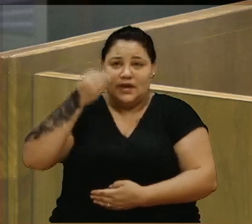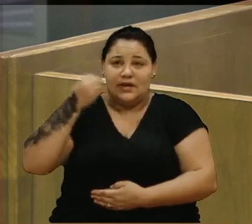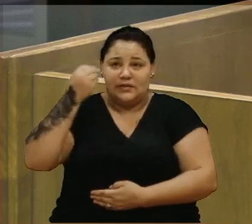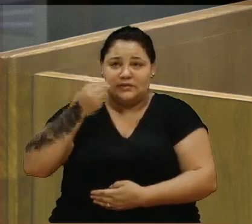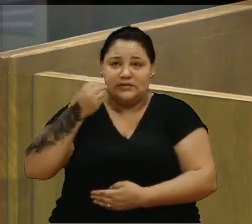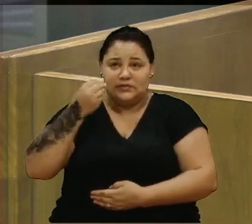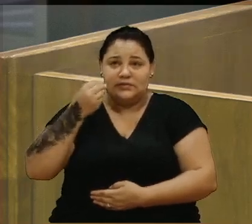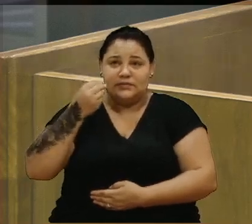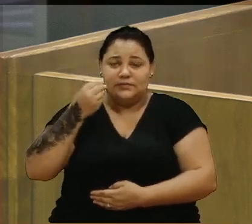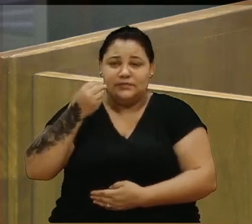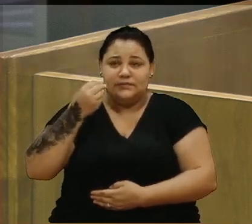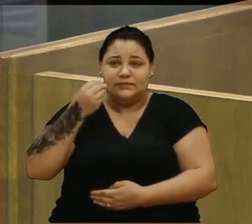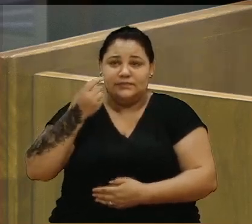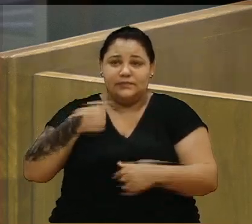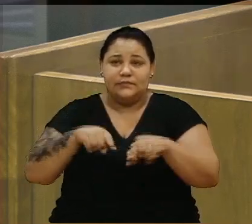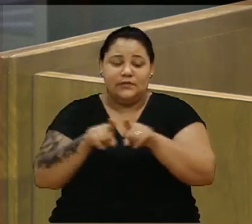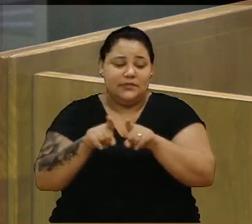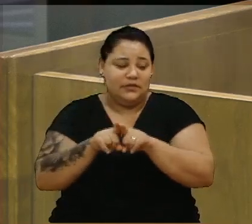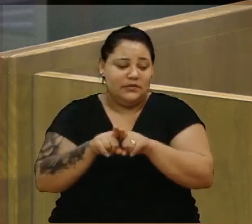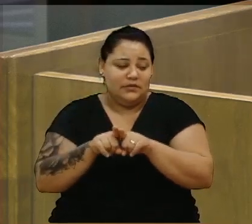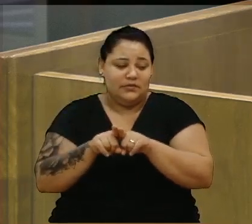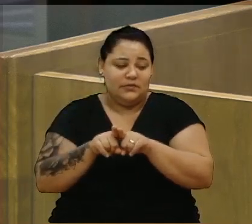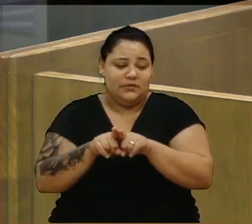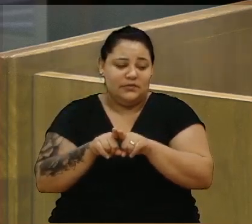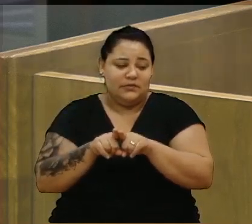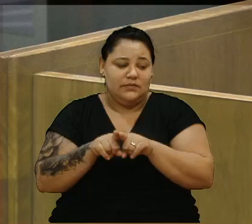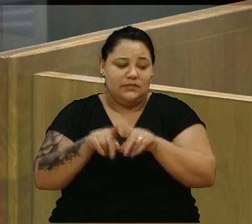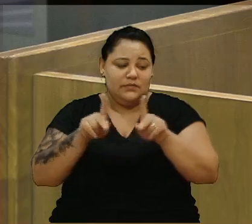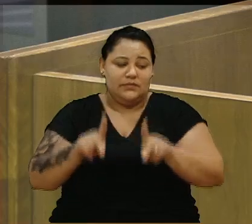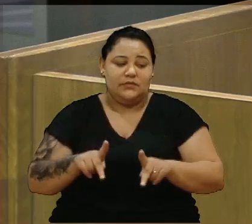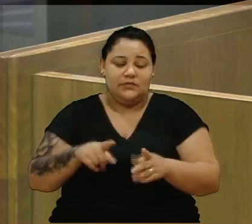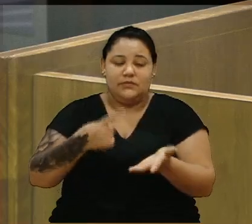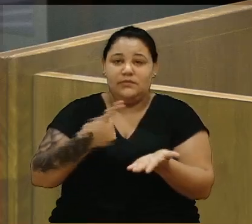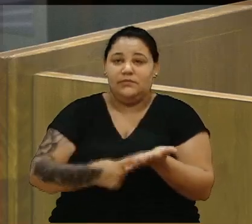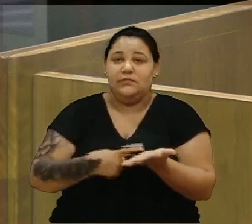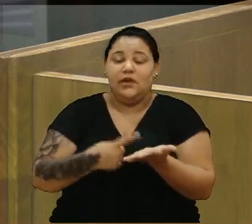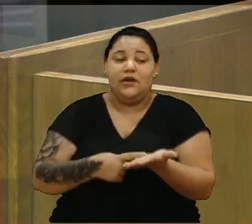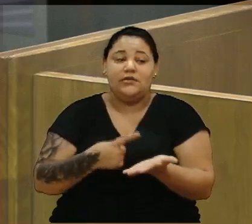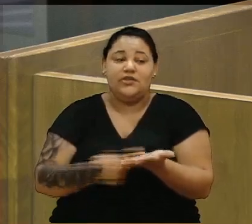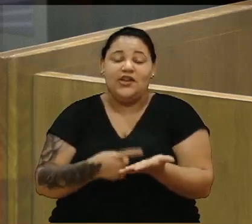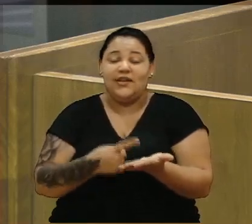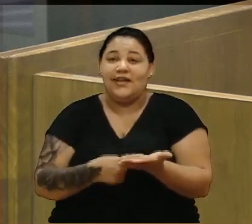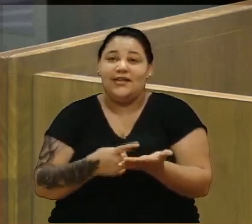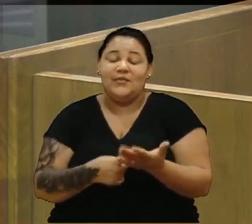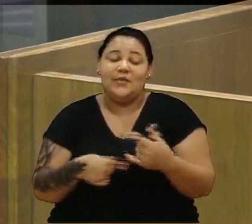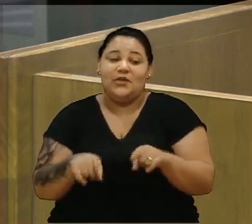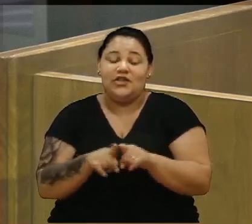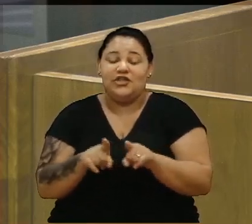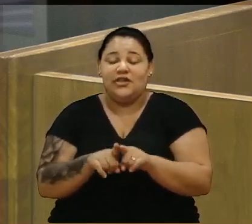não tem mais fila para as pessoas marcarem consulta. É desumano nós pensarmos que em